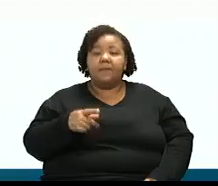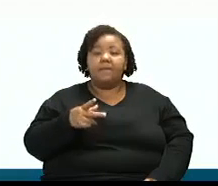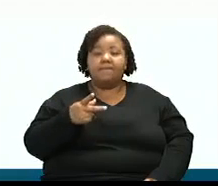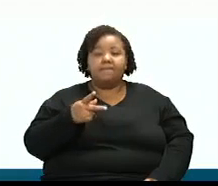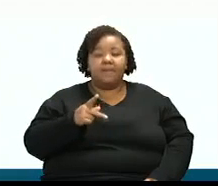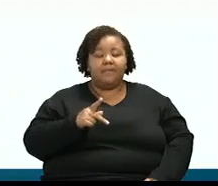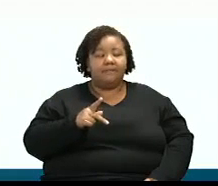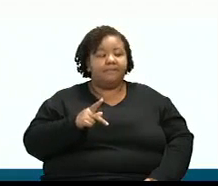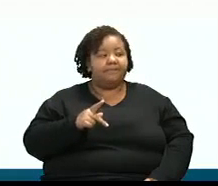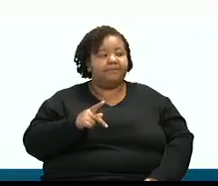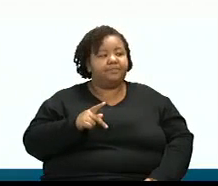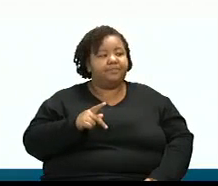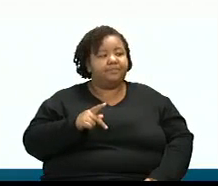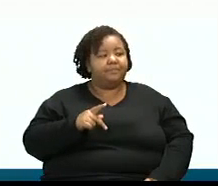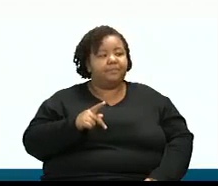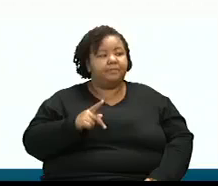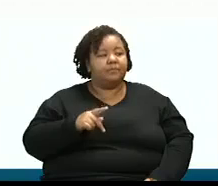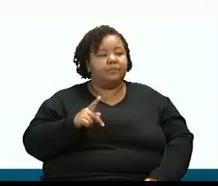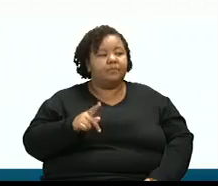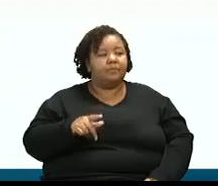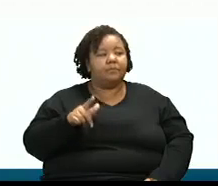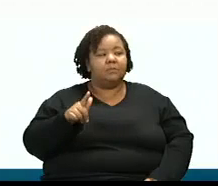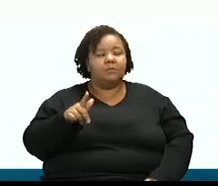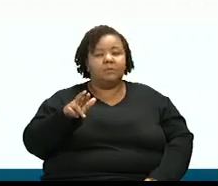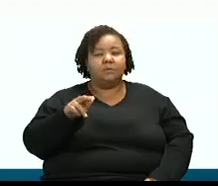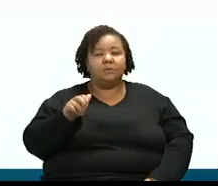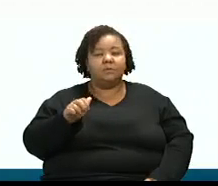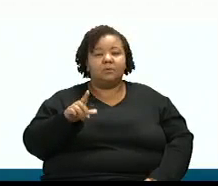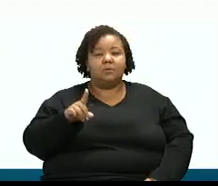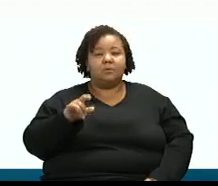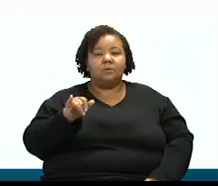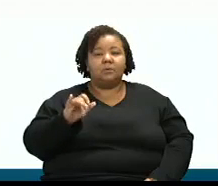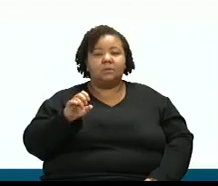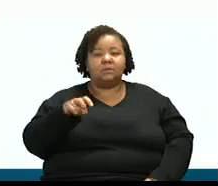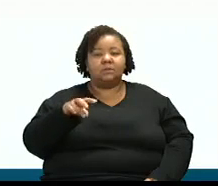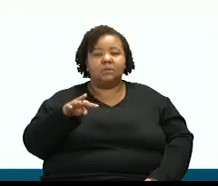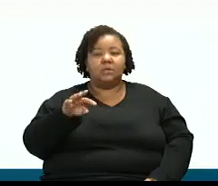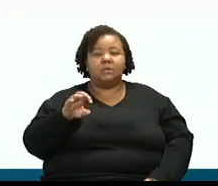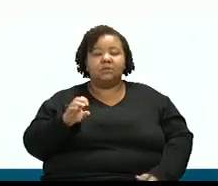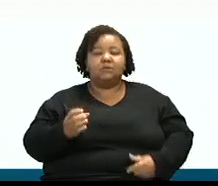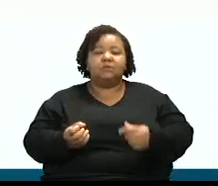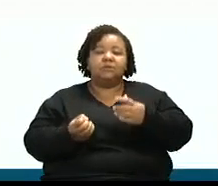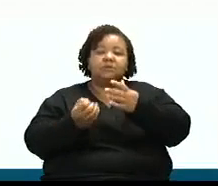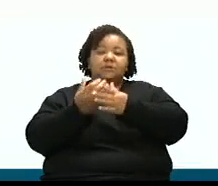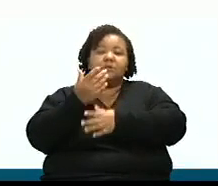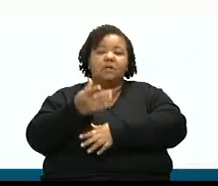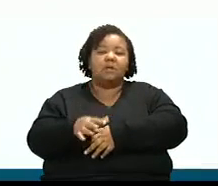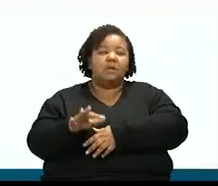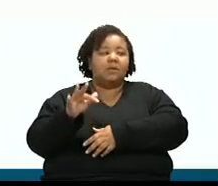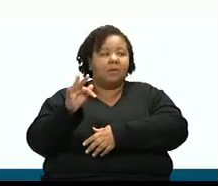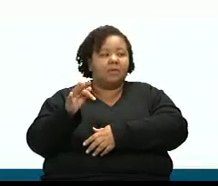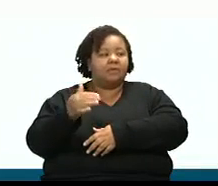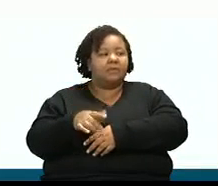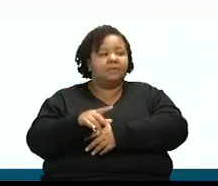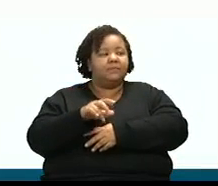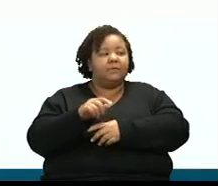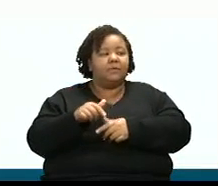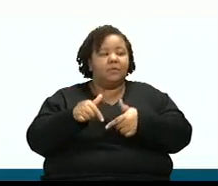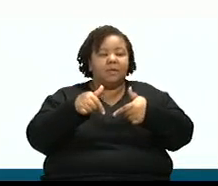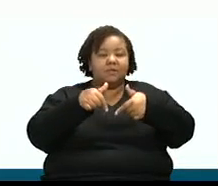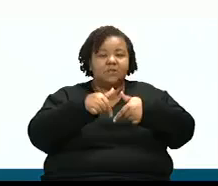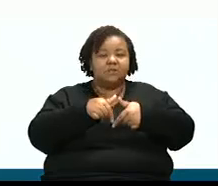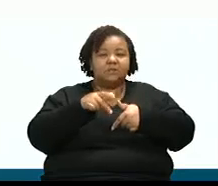P, cujo gradiente gera o campo F. Então, o gradiente de P